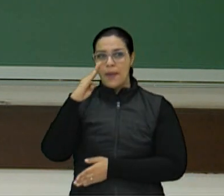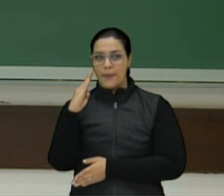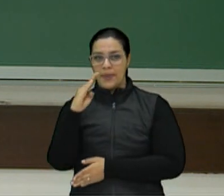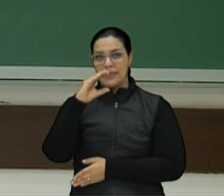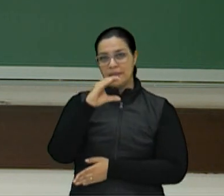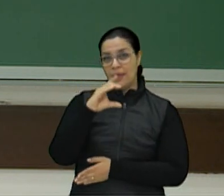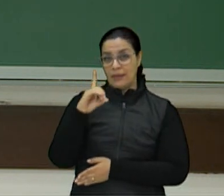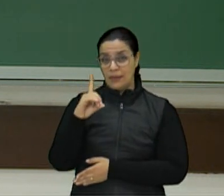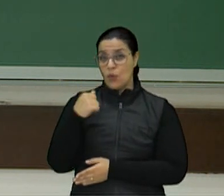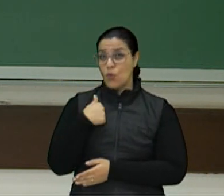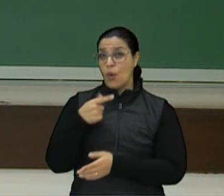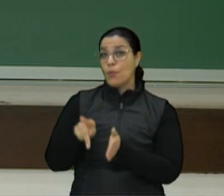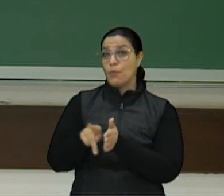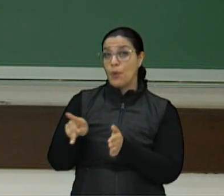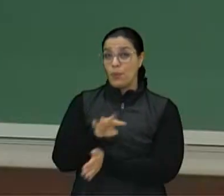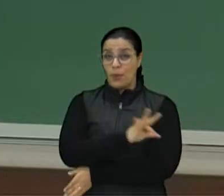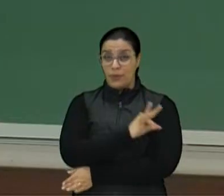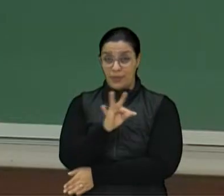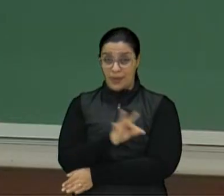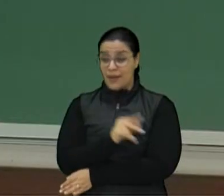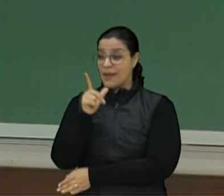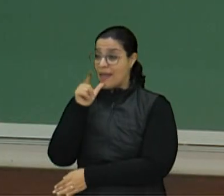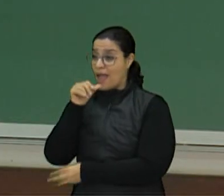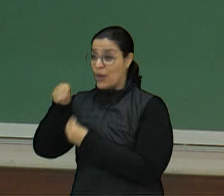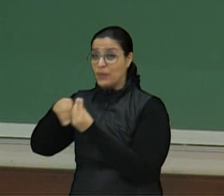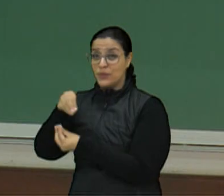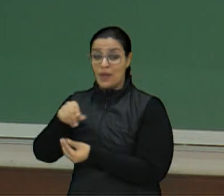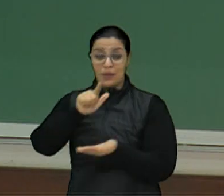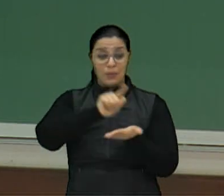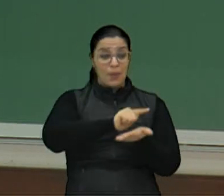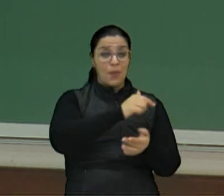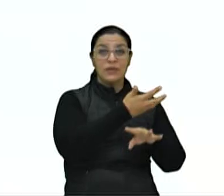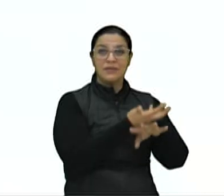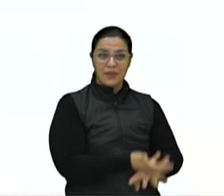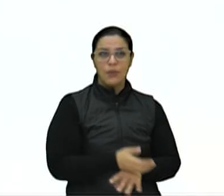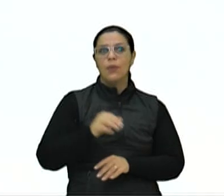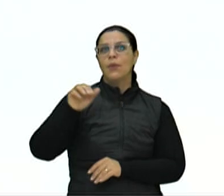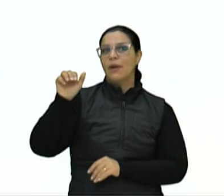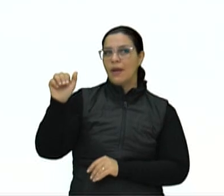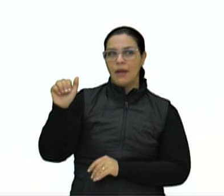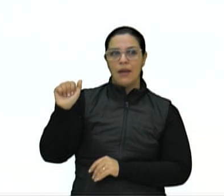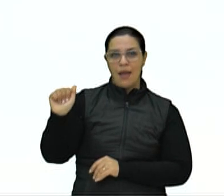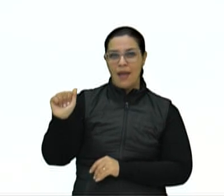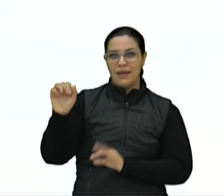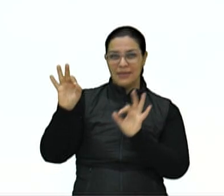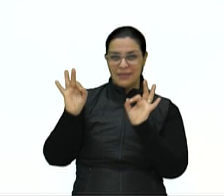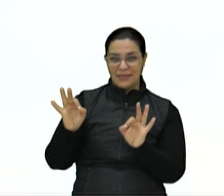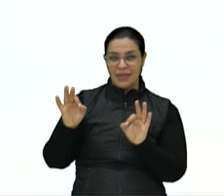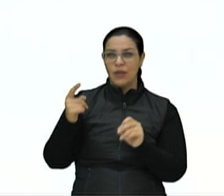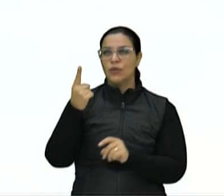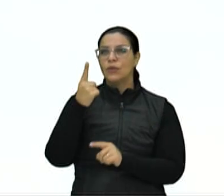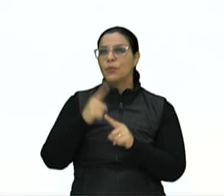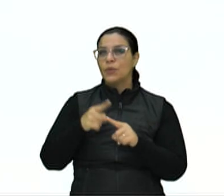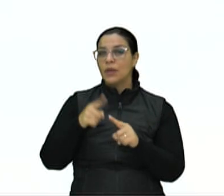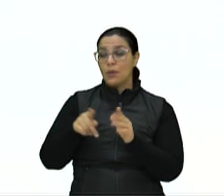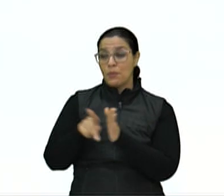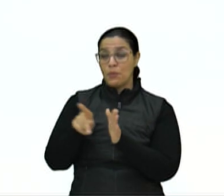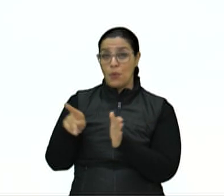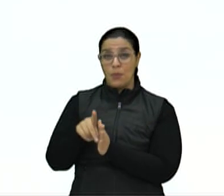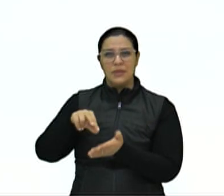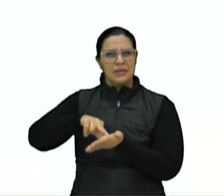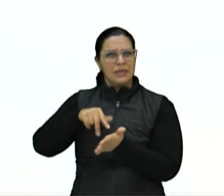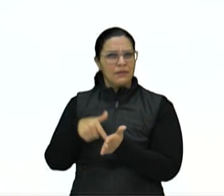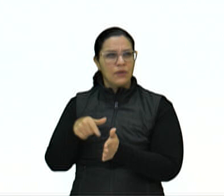técnica molhado no seco? É a alternativa A, a alternativa correta. Lembram-se que a técnica molhado no